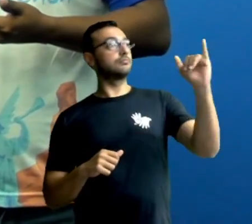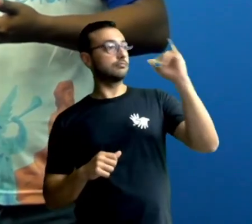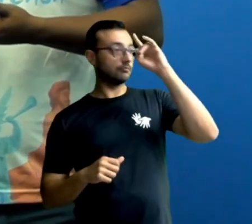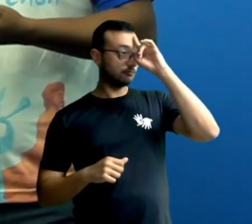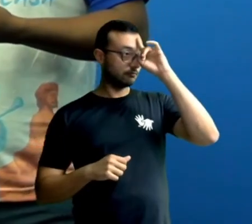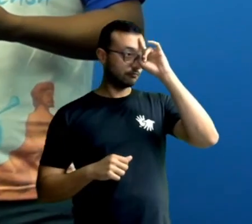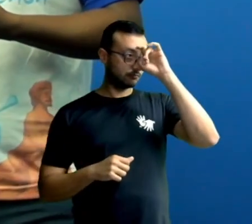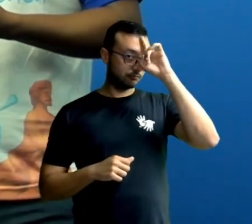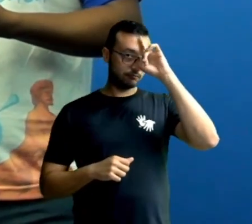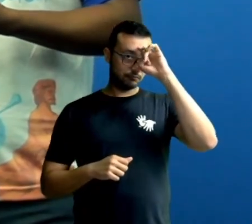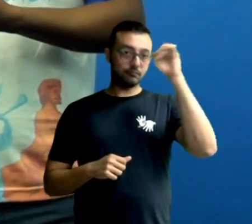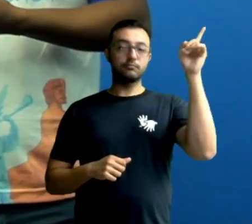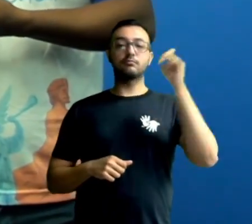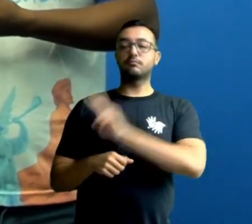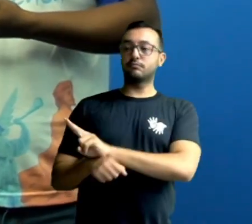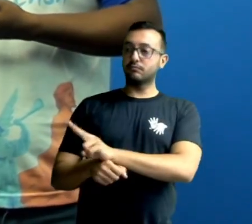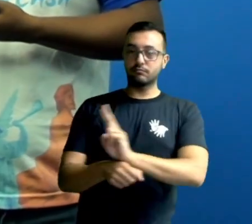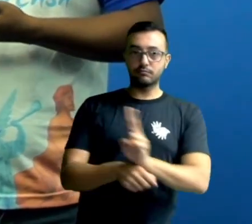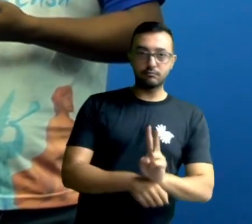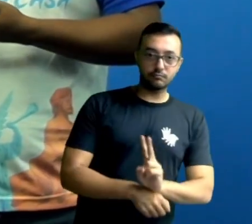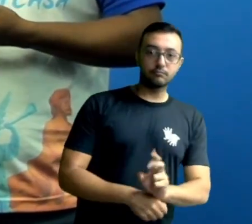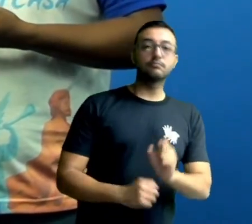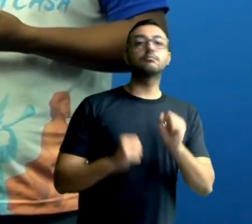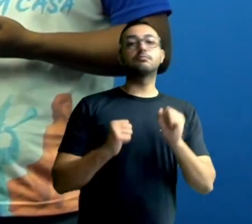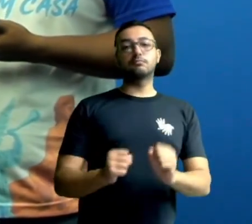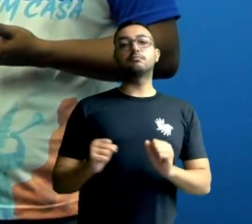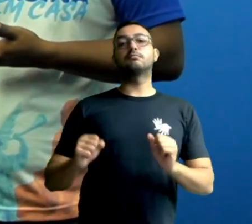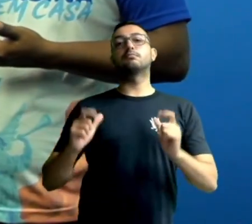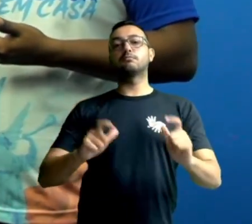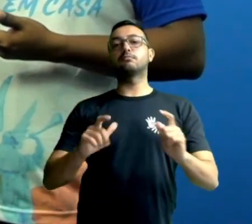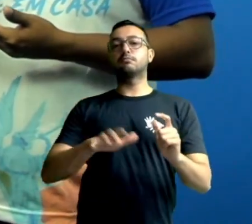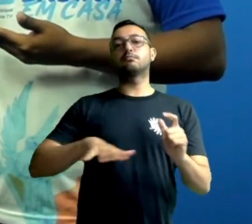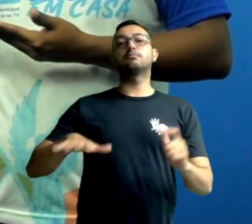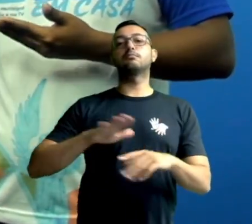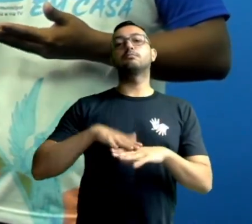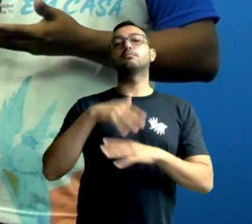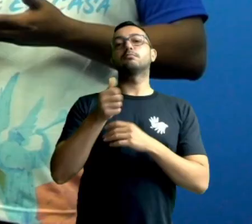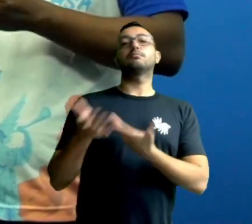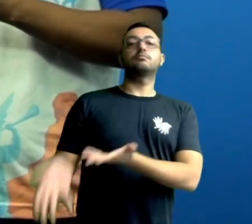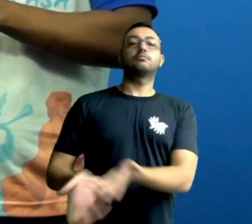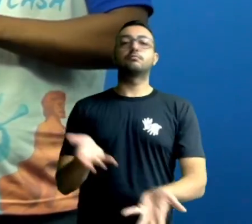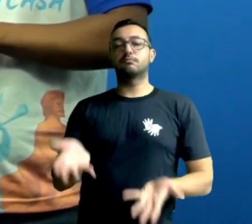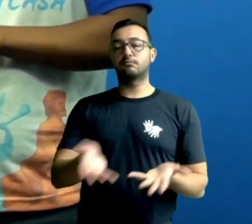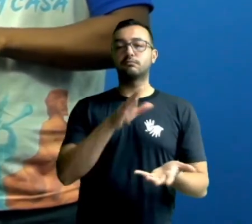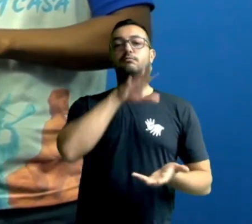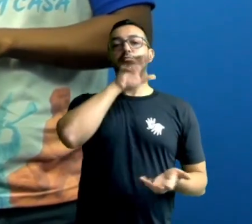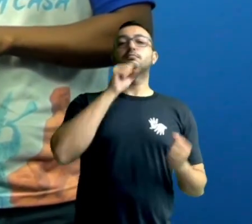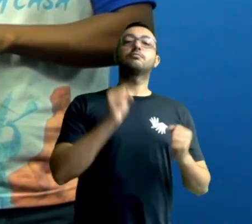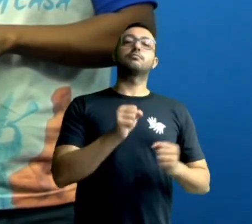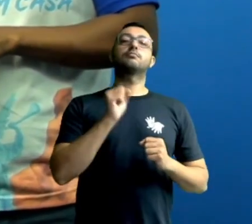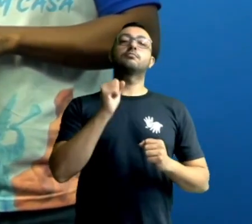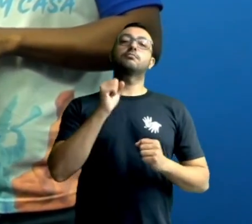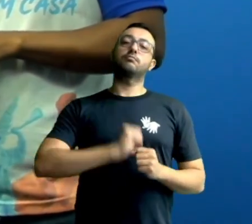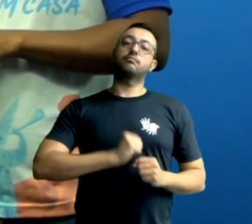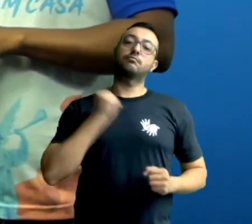que a vigilância epidemiológica possa atuar melhor nessa região, em que o animal possa estar em suspeita de